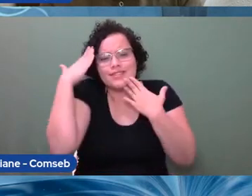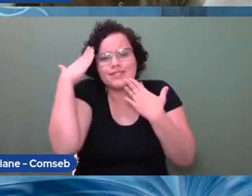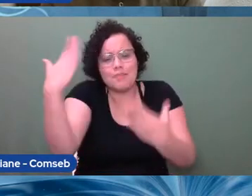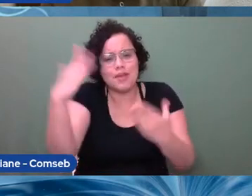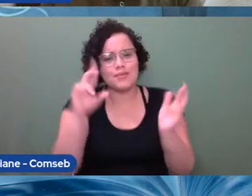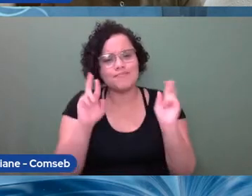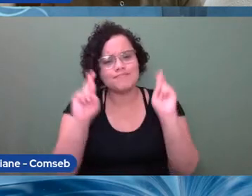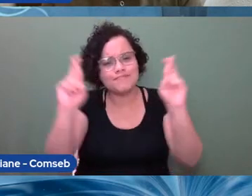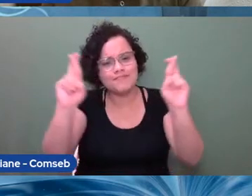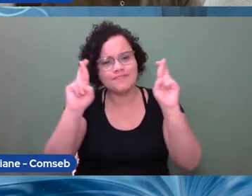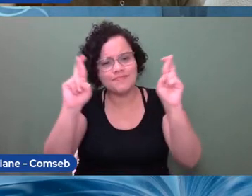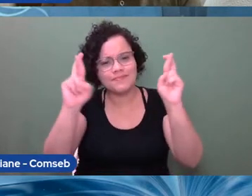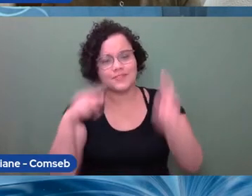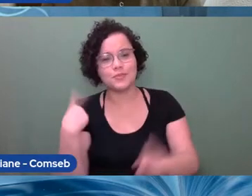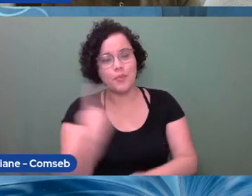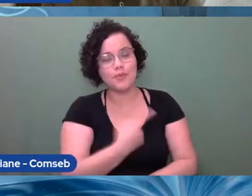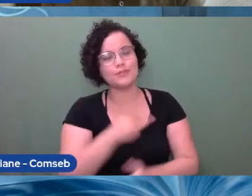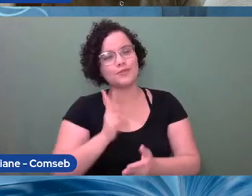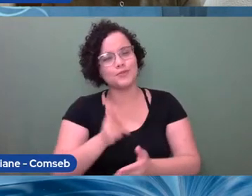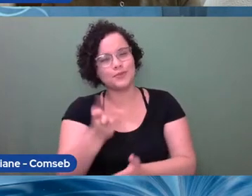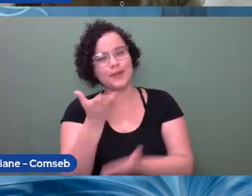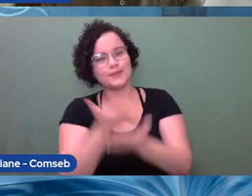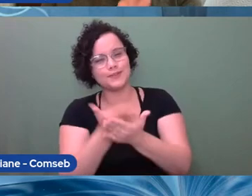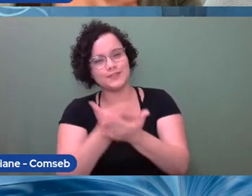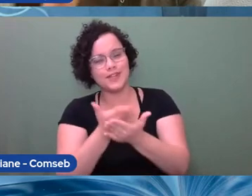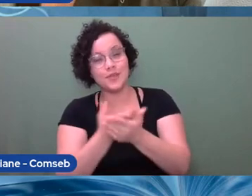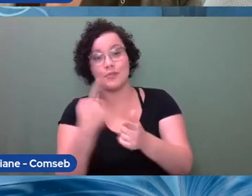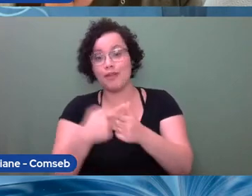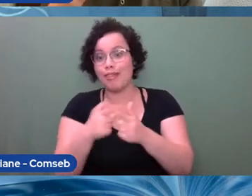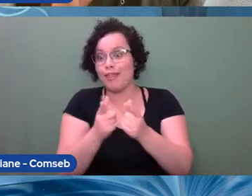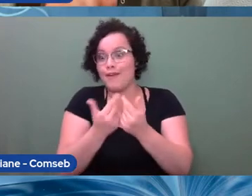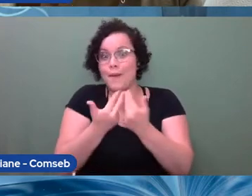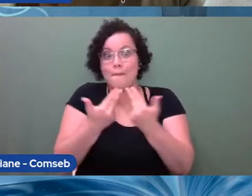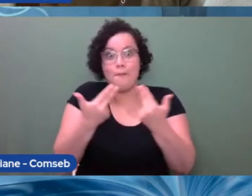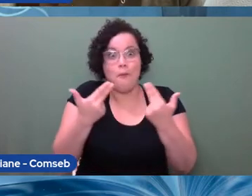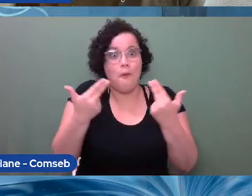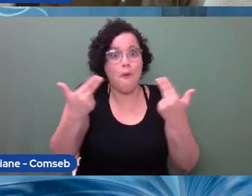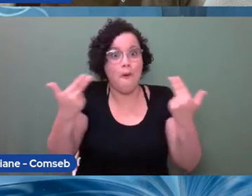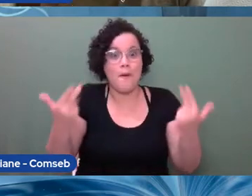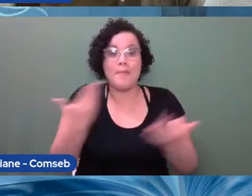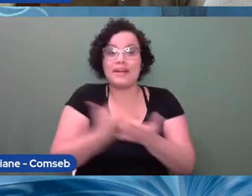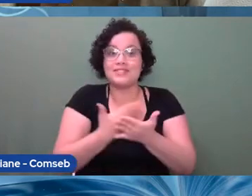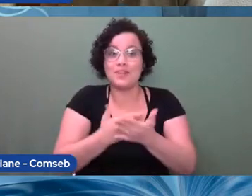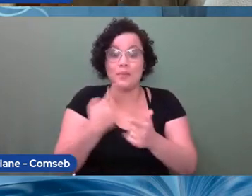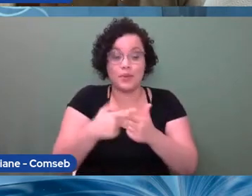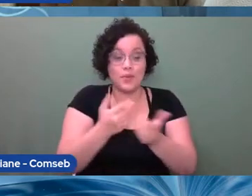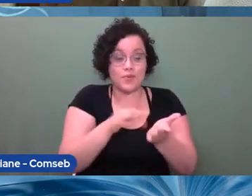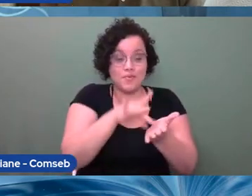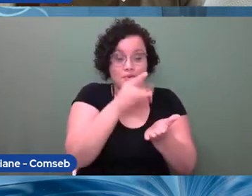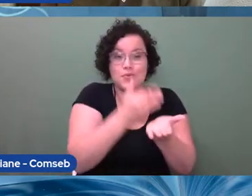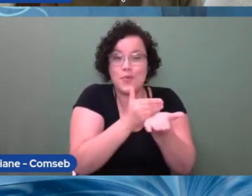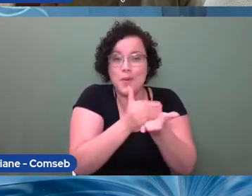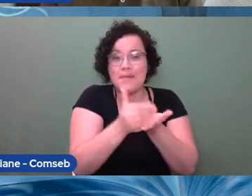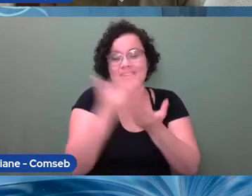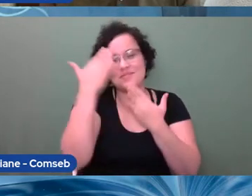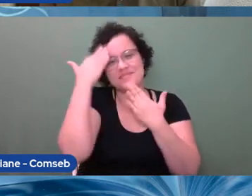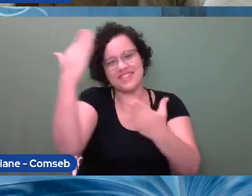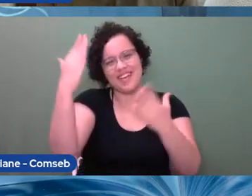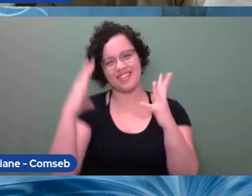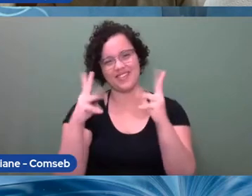a gente possa continuar estudando juntos, que há muito mais pela frente, nós estamos no começo do Livro dos Espíritos. Muito obrigado a